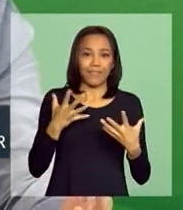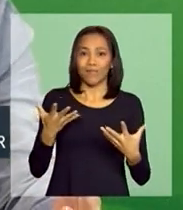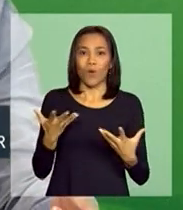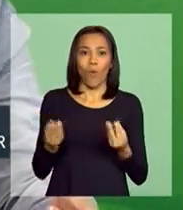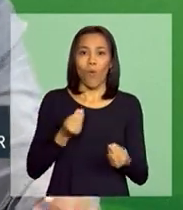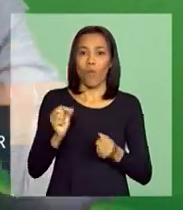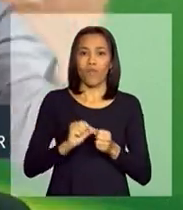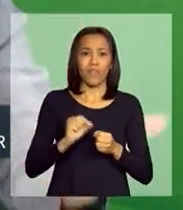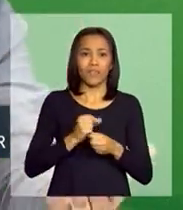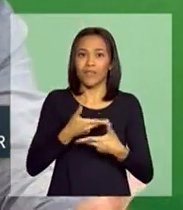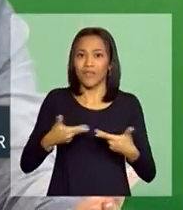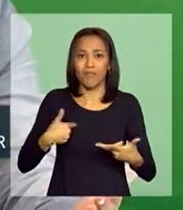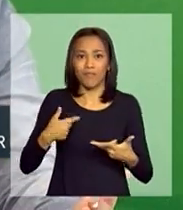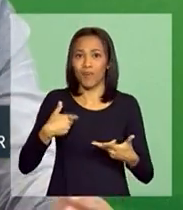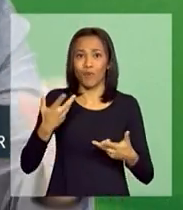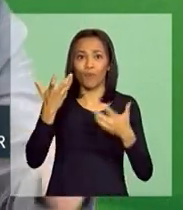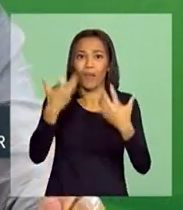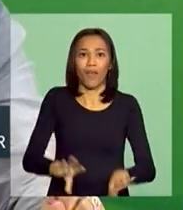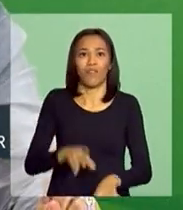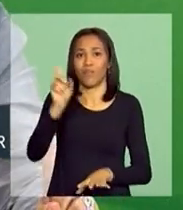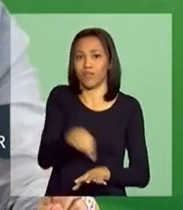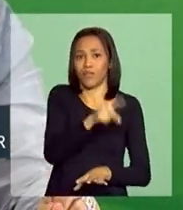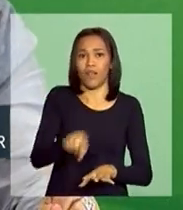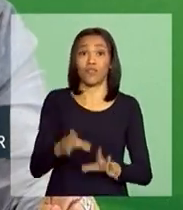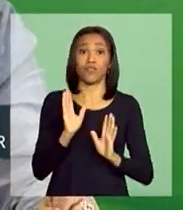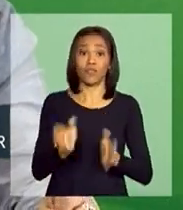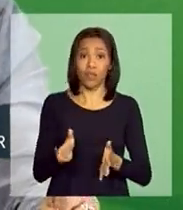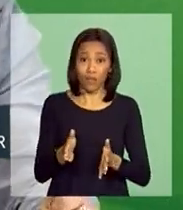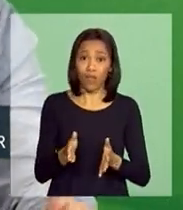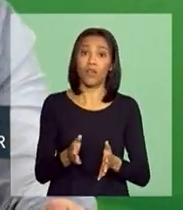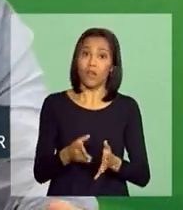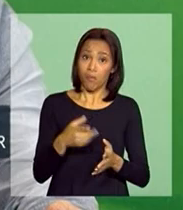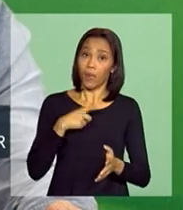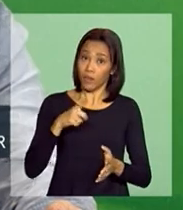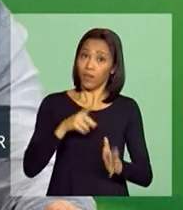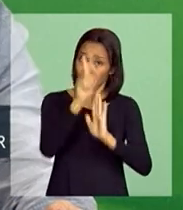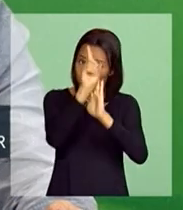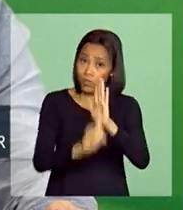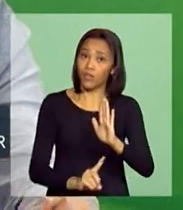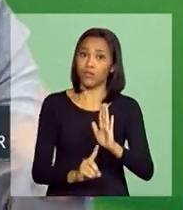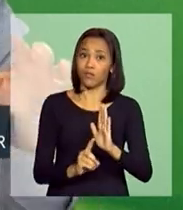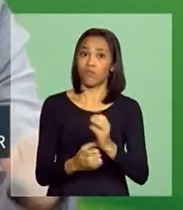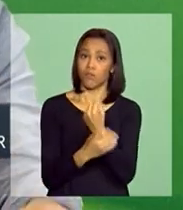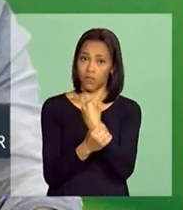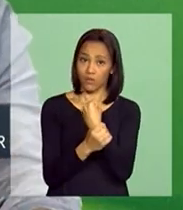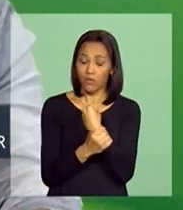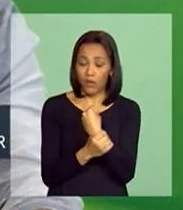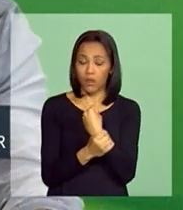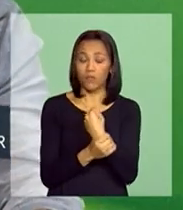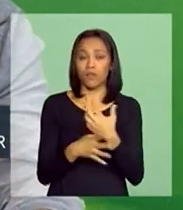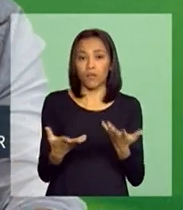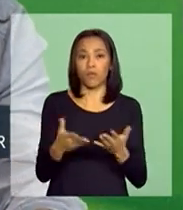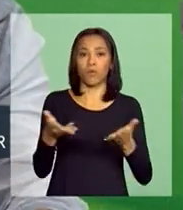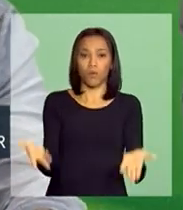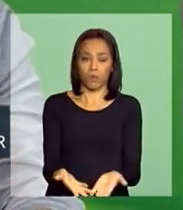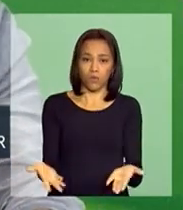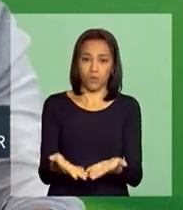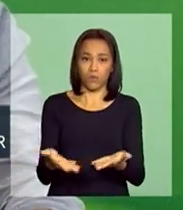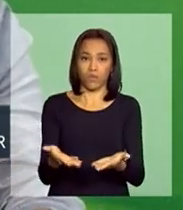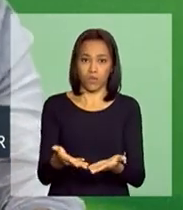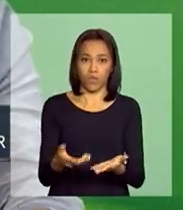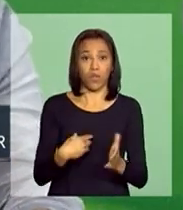situações para se livrar aliás melhor dizendo para exercer um direito hoje né